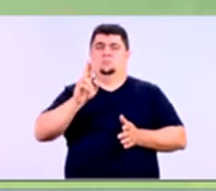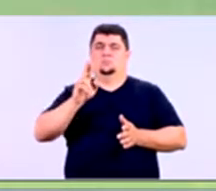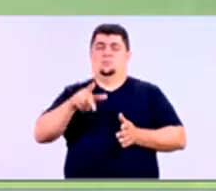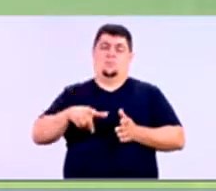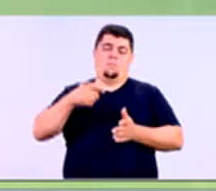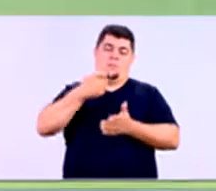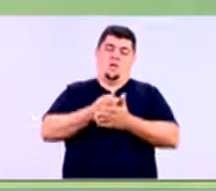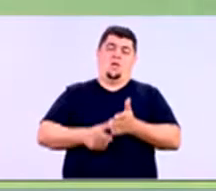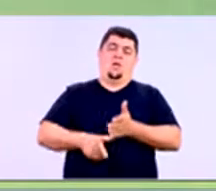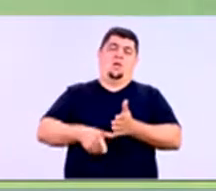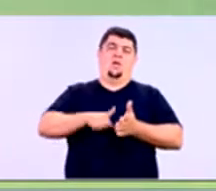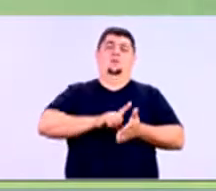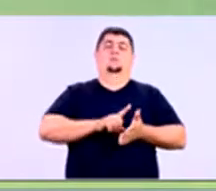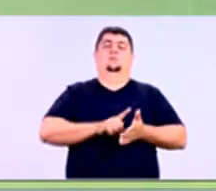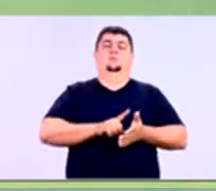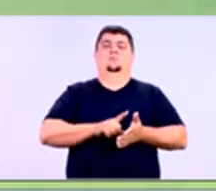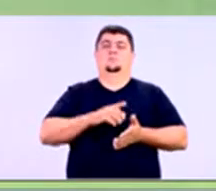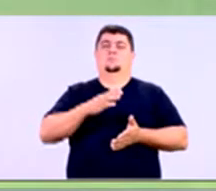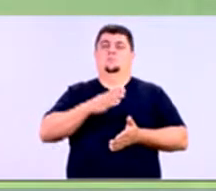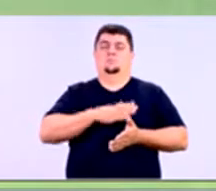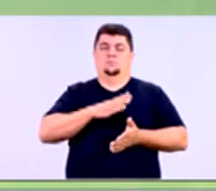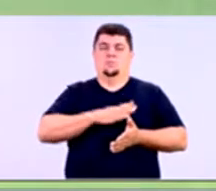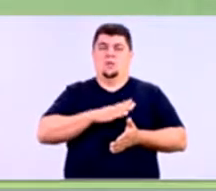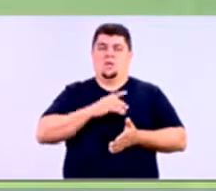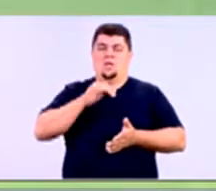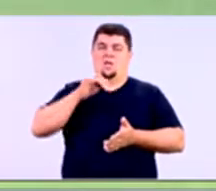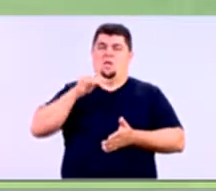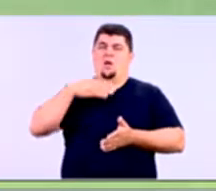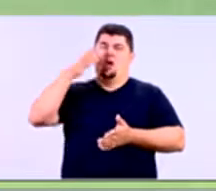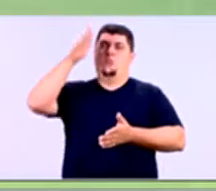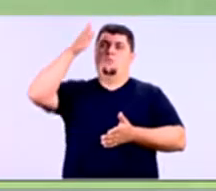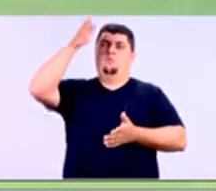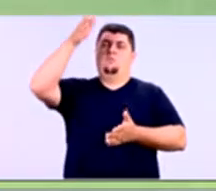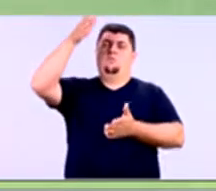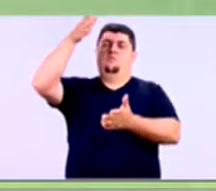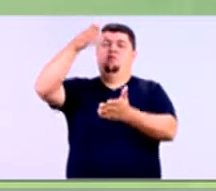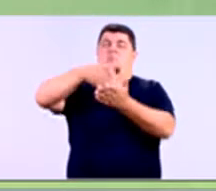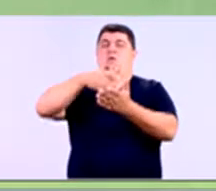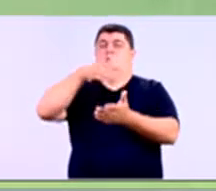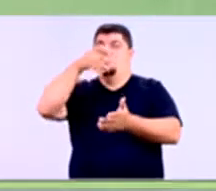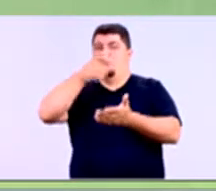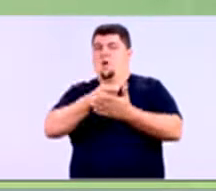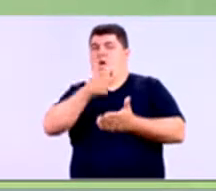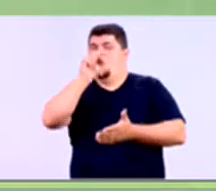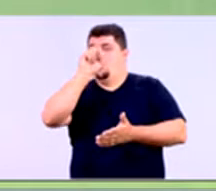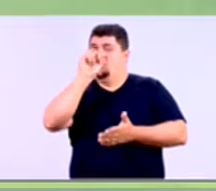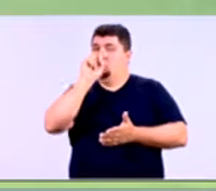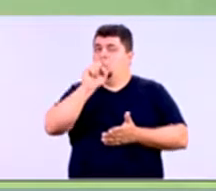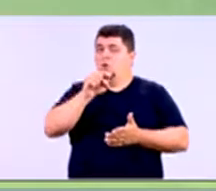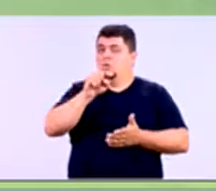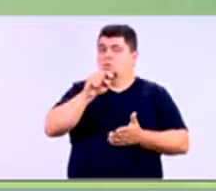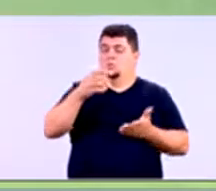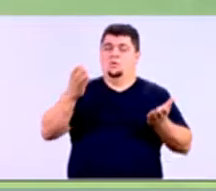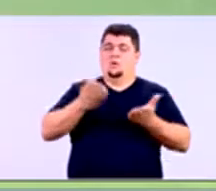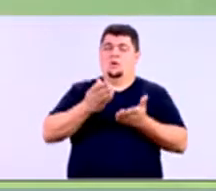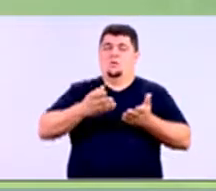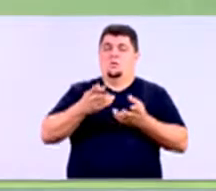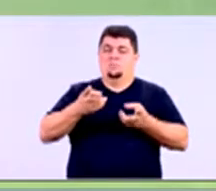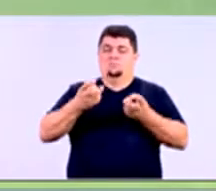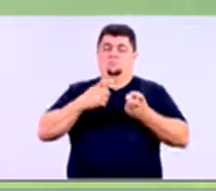Então, quer dizer, a minha dívida, que era de 8.000, obteve